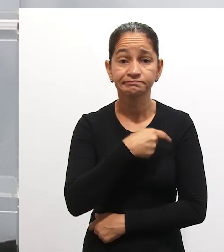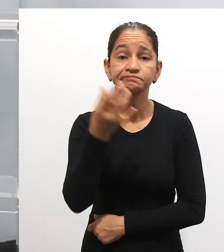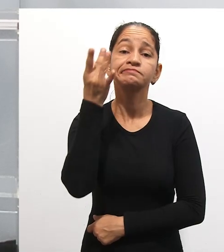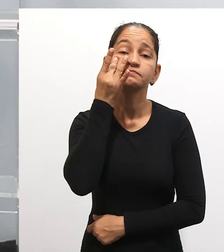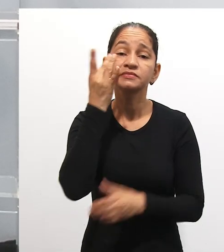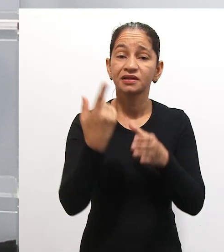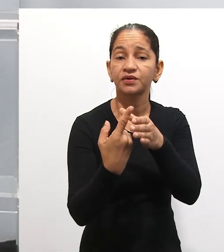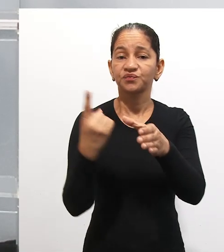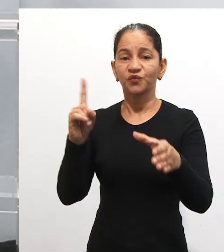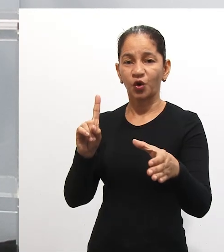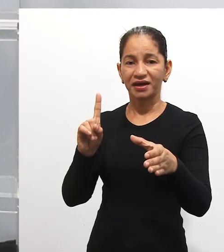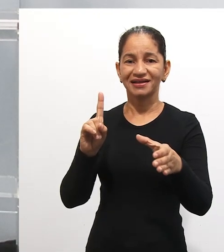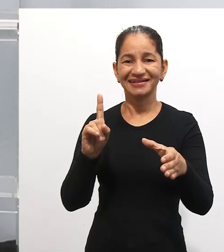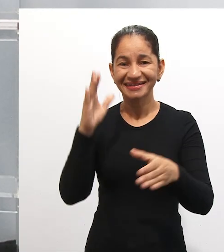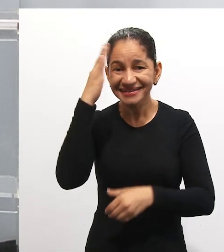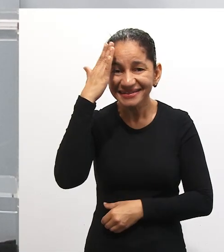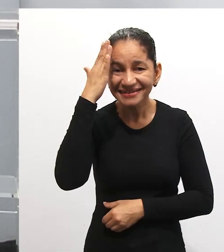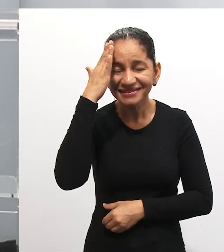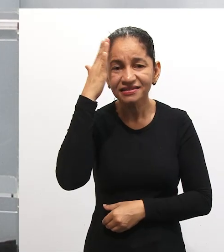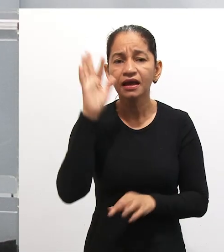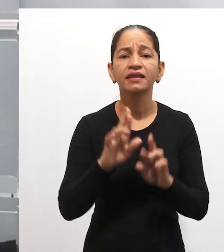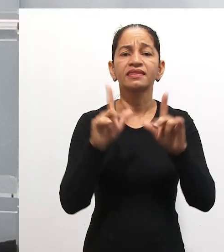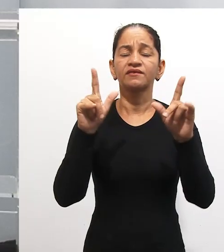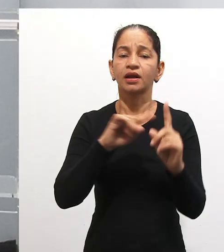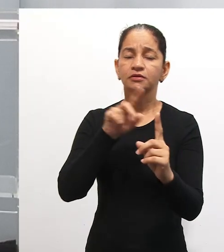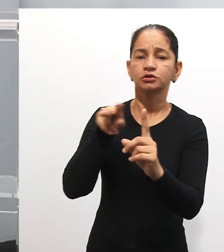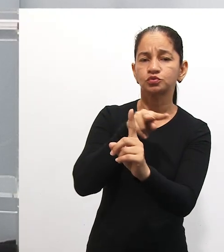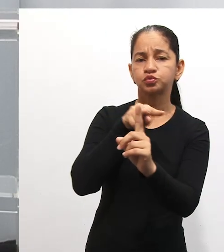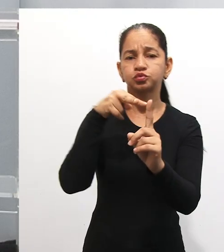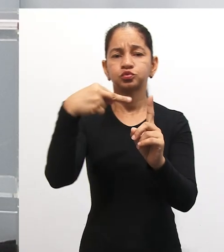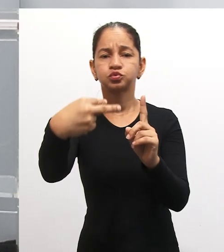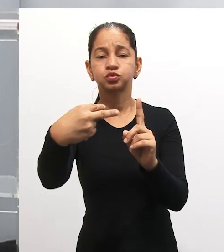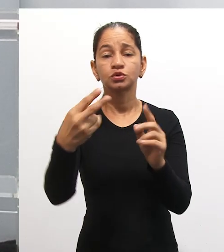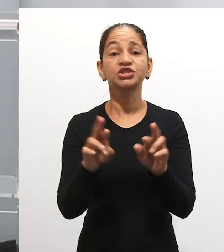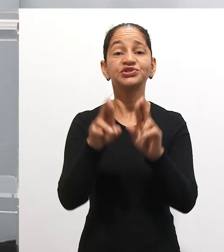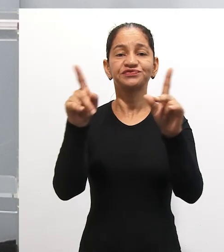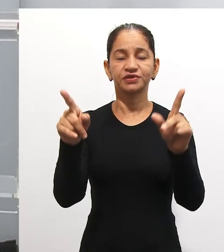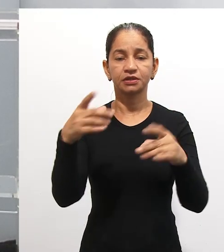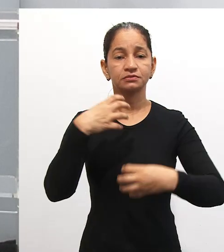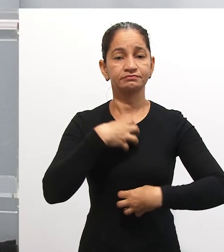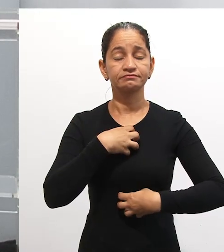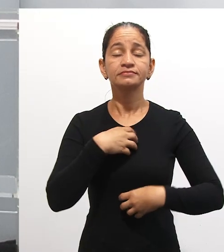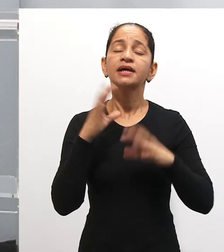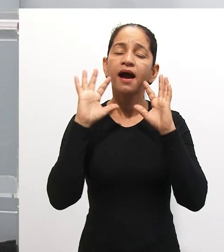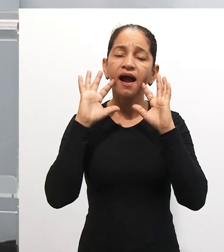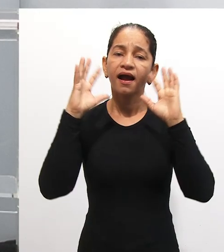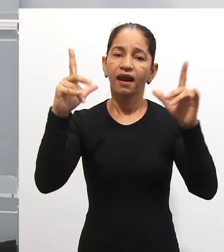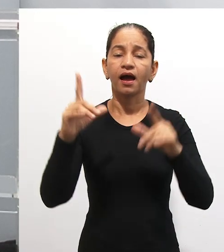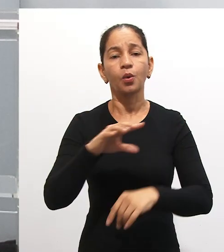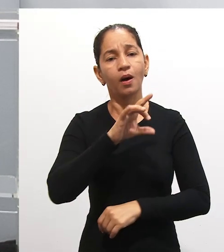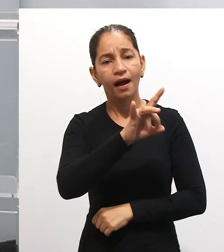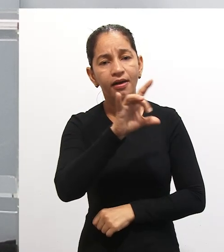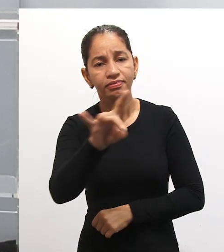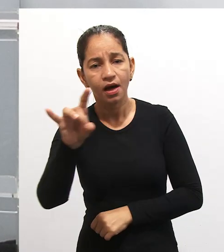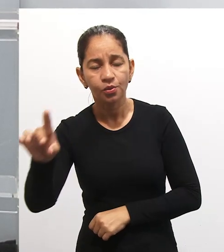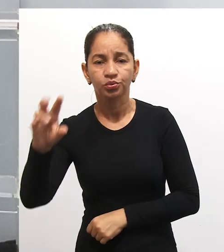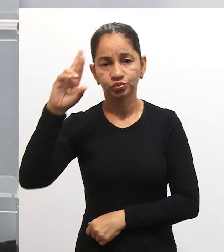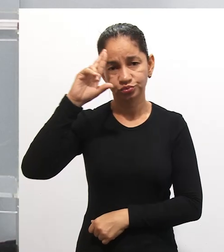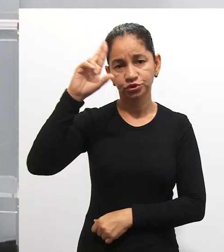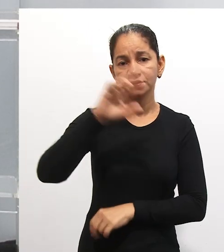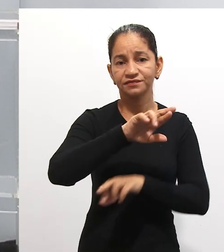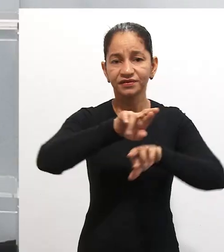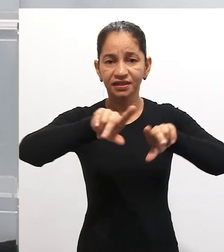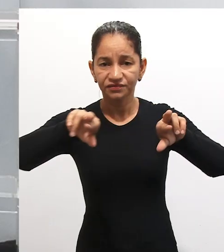esses departamentos de modo indireto. Está levando em consideração que cada departamento tem sua chefia, com seus orçamentos e metas para